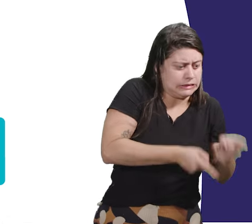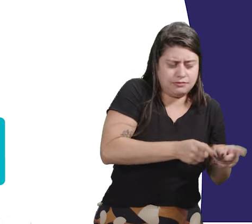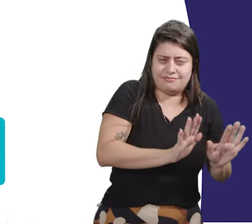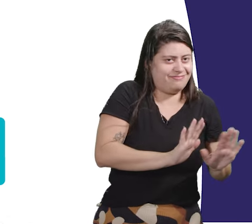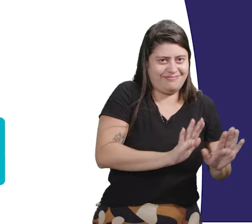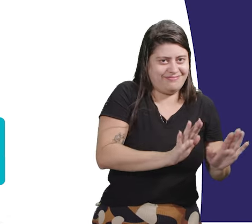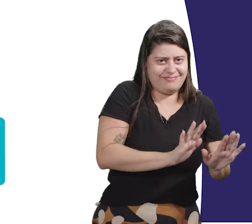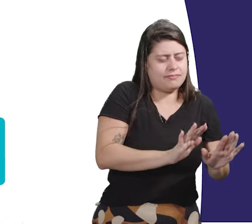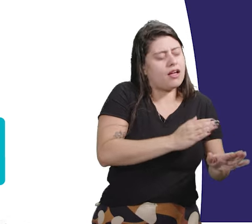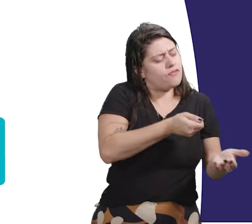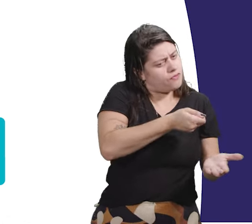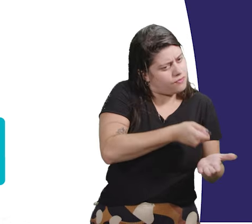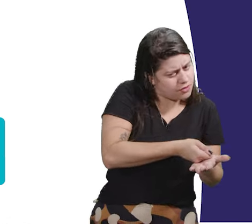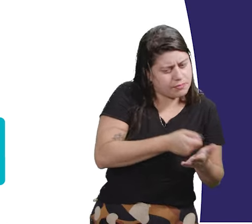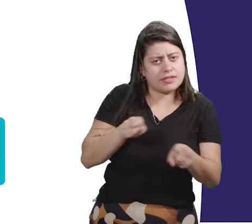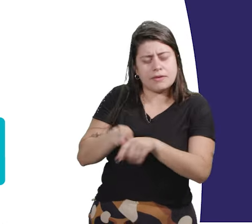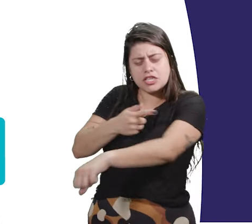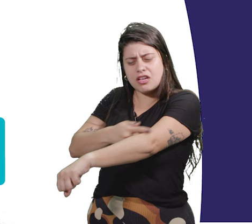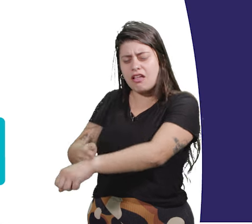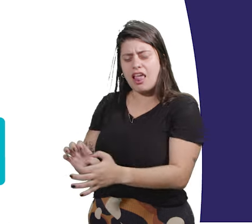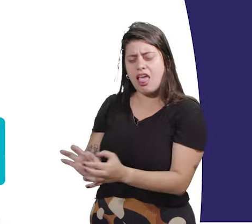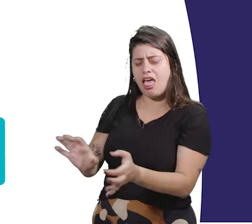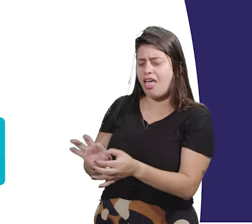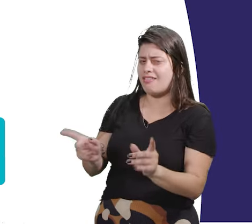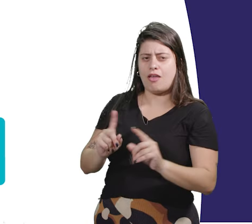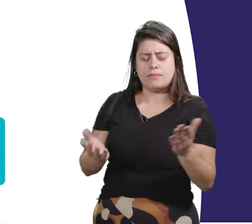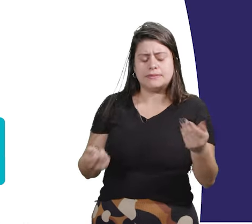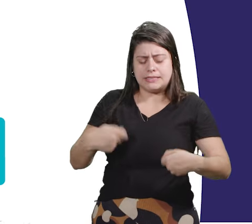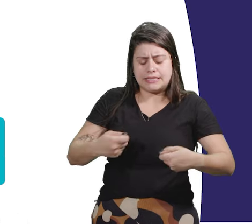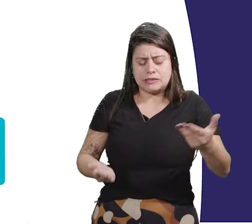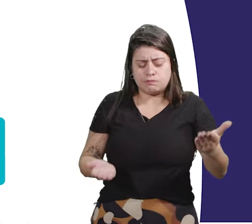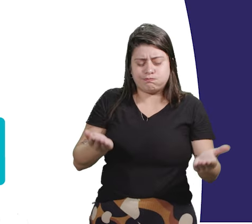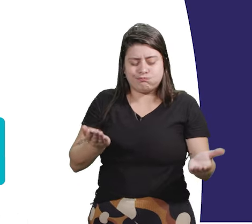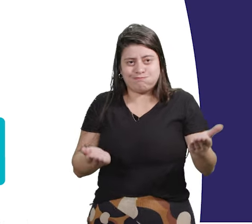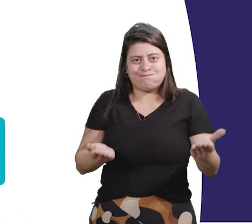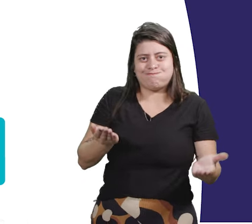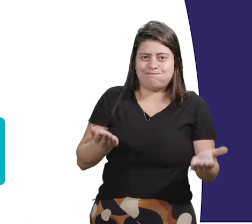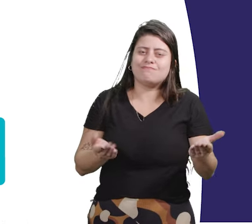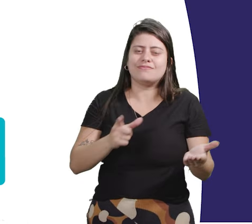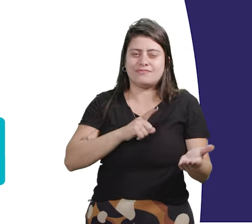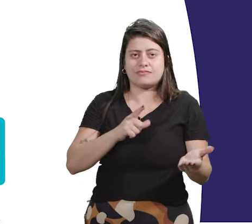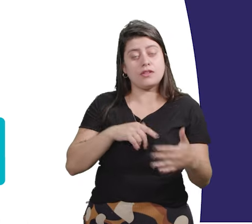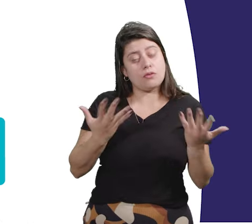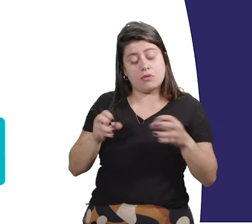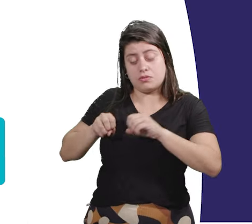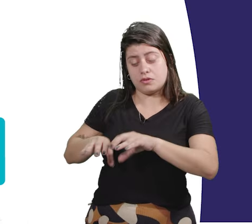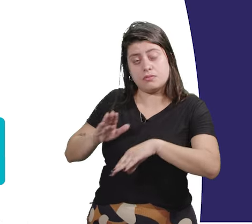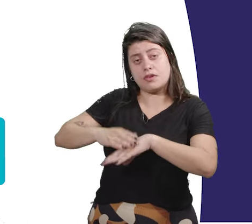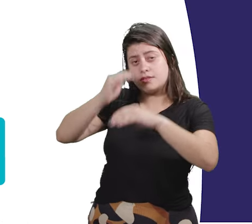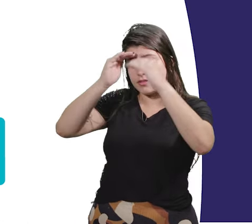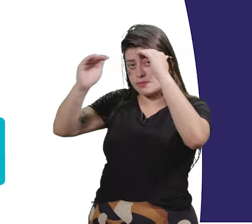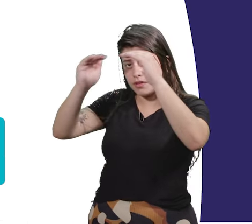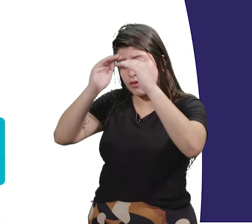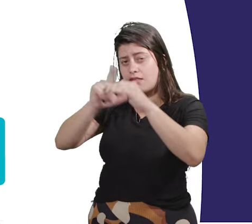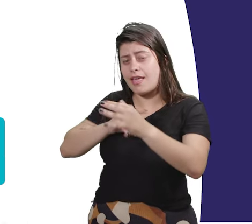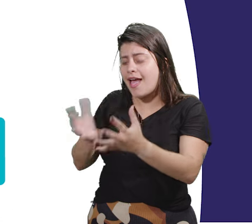e ser gentil sem ser mole demais. Então, numa educação mais respeitosa, nós encontramos o quê? Um acolhimento, mas também a